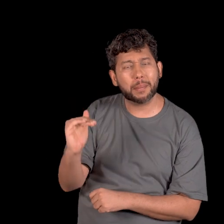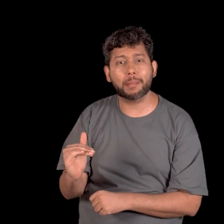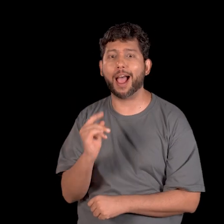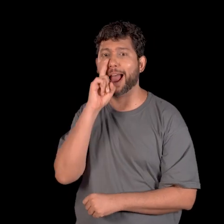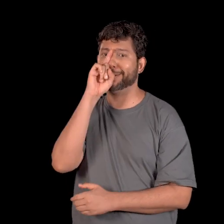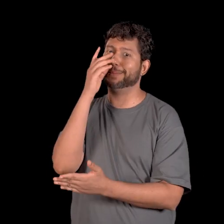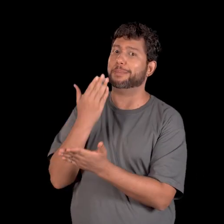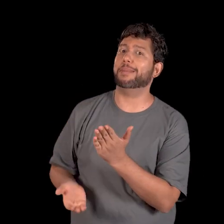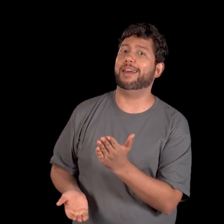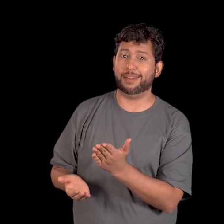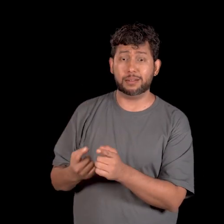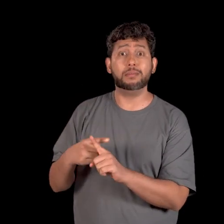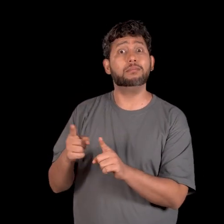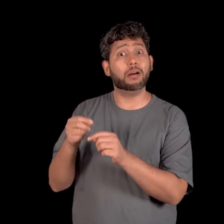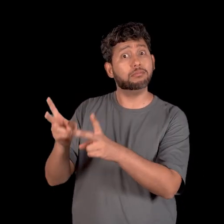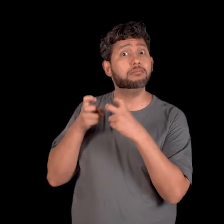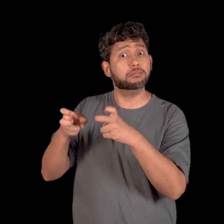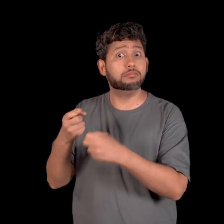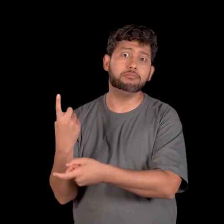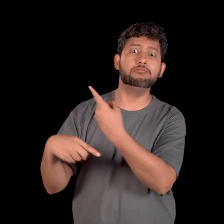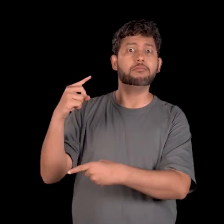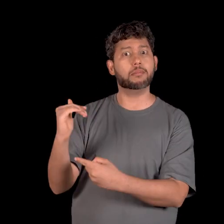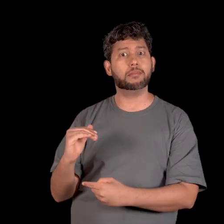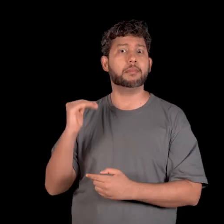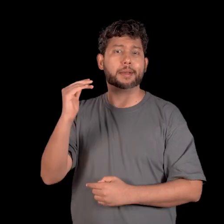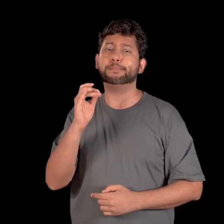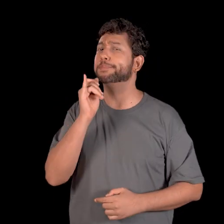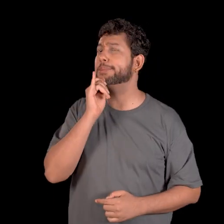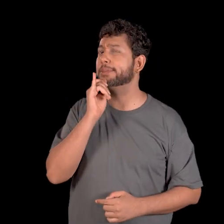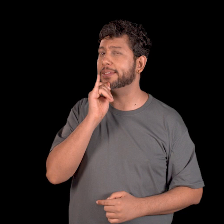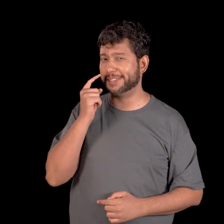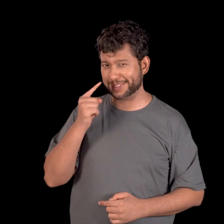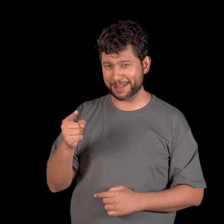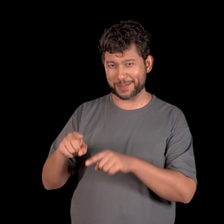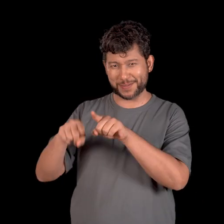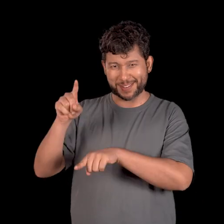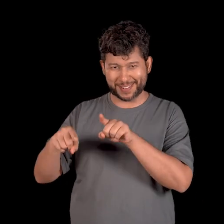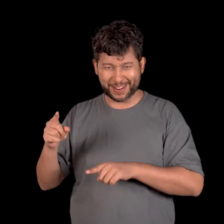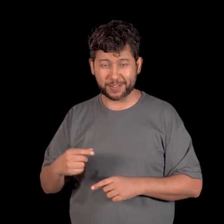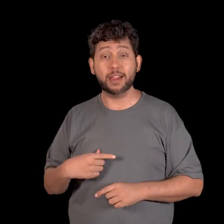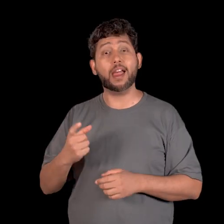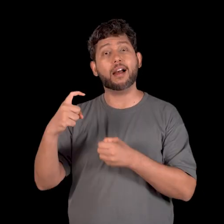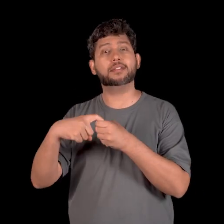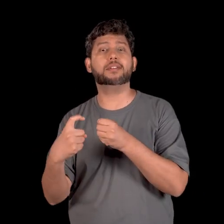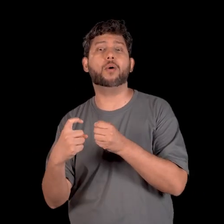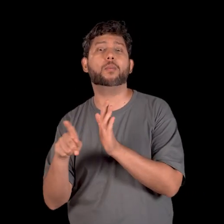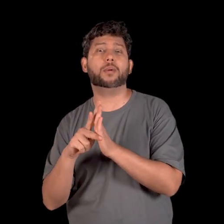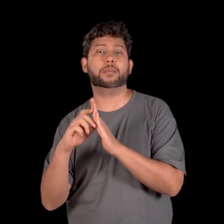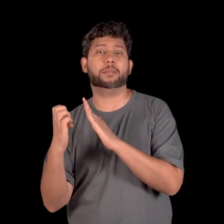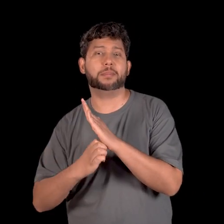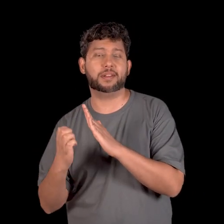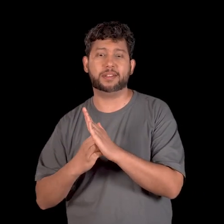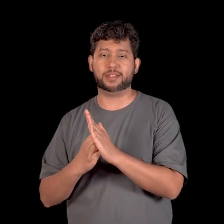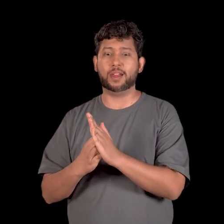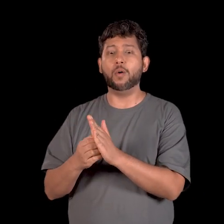as altas e as quedas de valores dos títulos nos quais esteja aplicando suas economias, para tentar evitar perdas. Exemplos